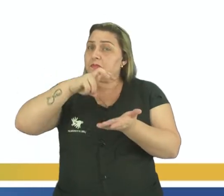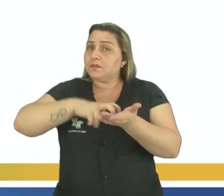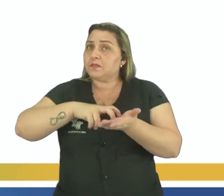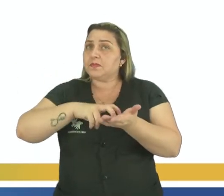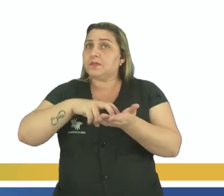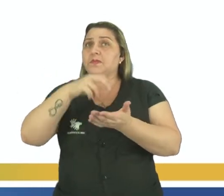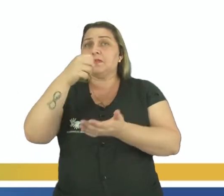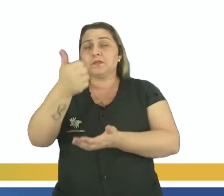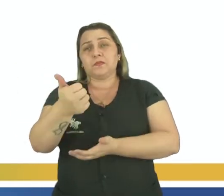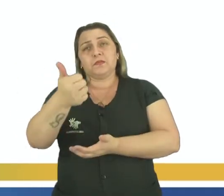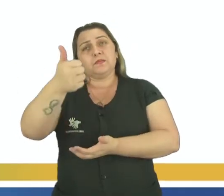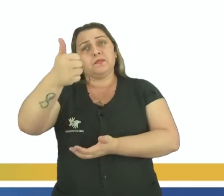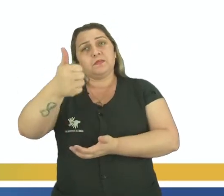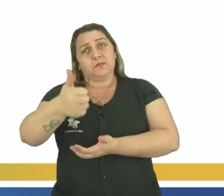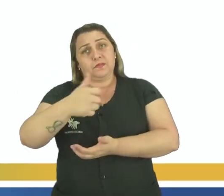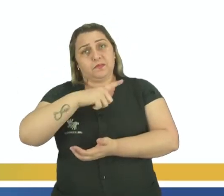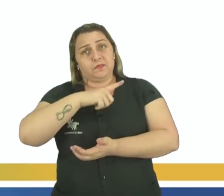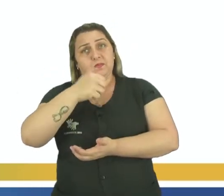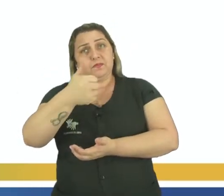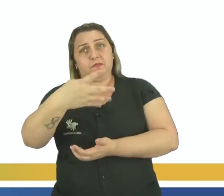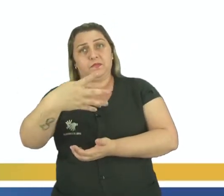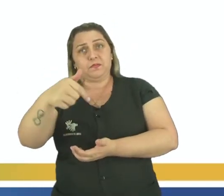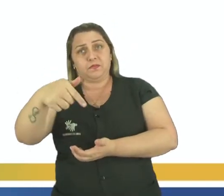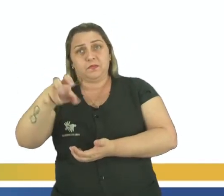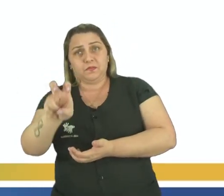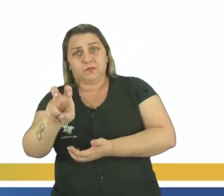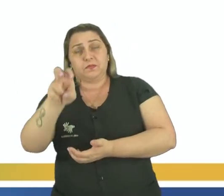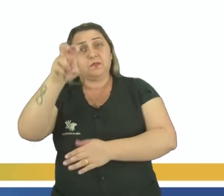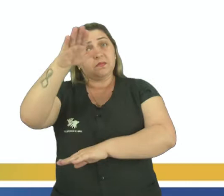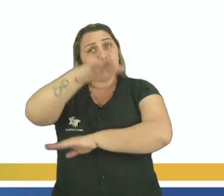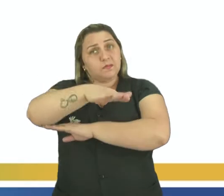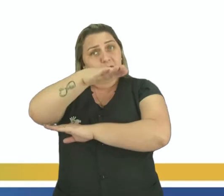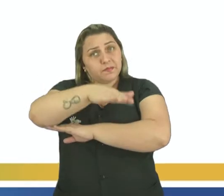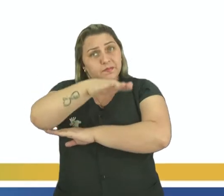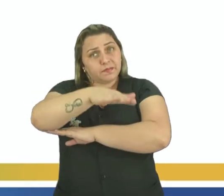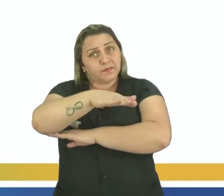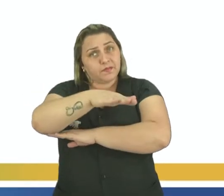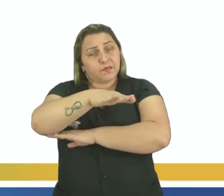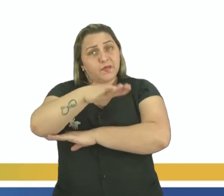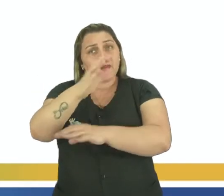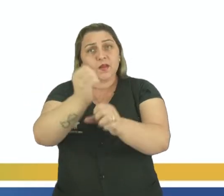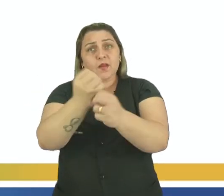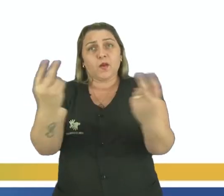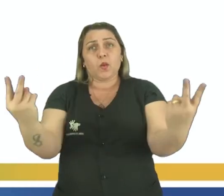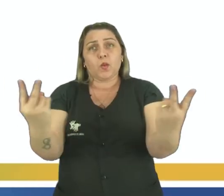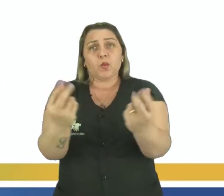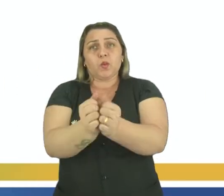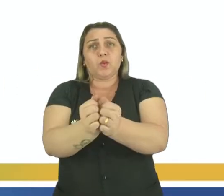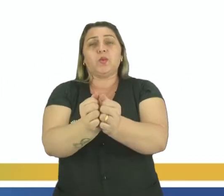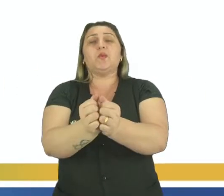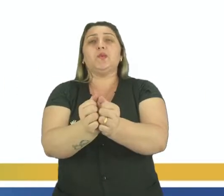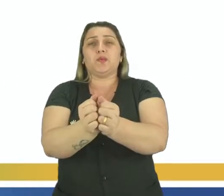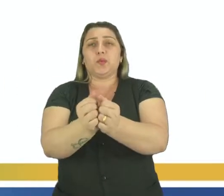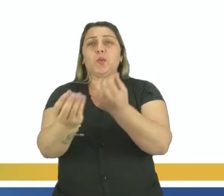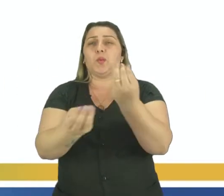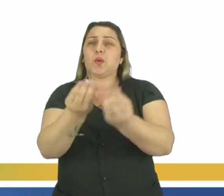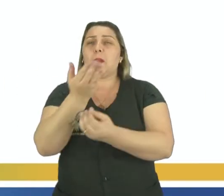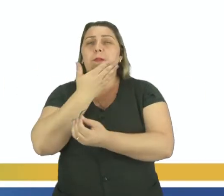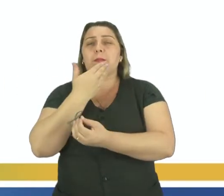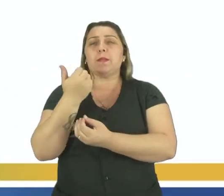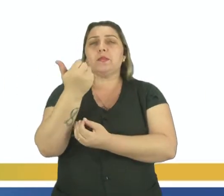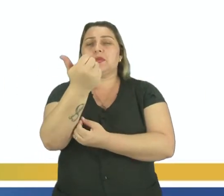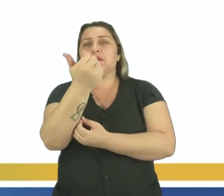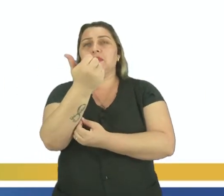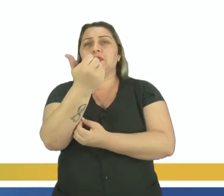da manhã e que eu tenho 1.475 no turno da tarde. E qual é a solução que eu preciso